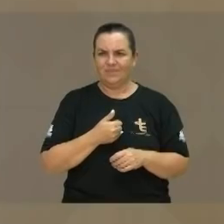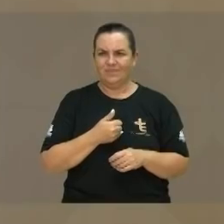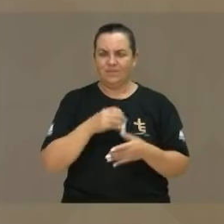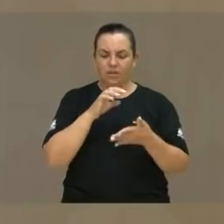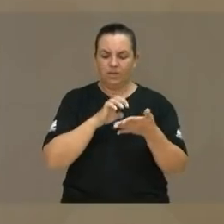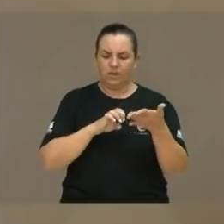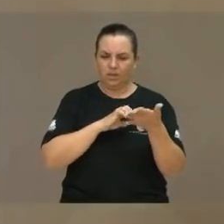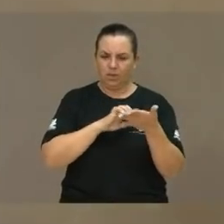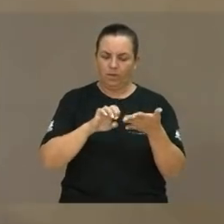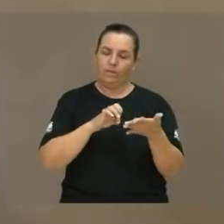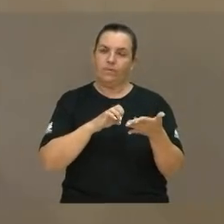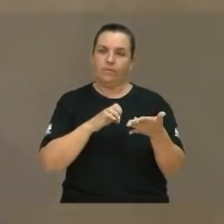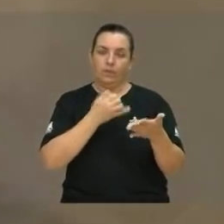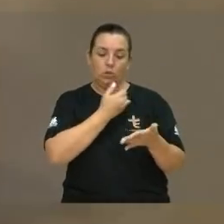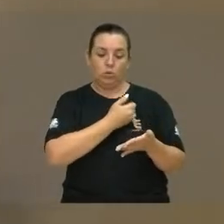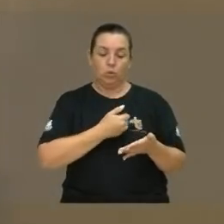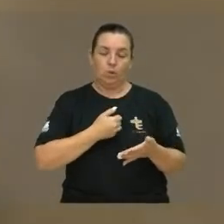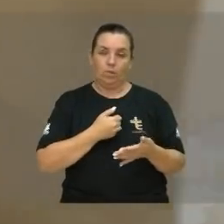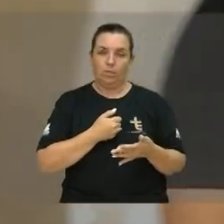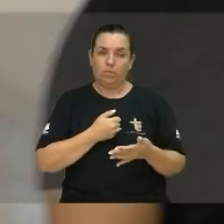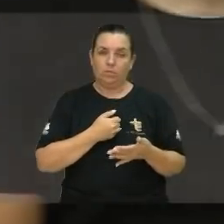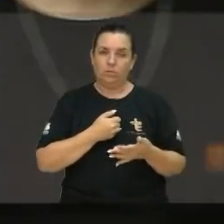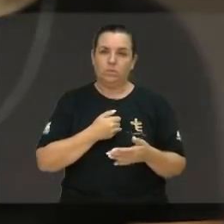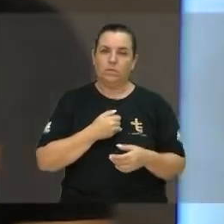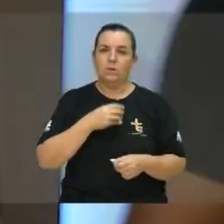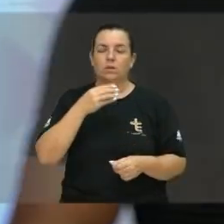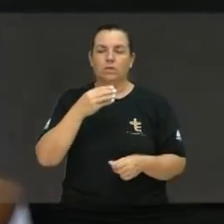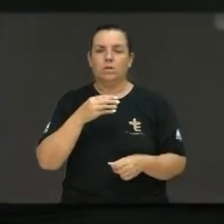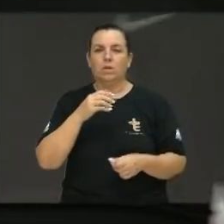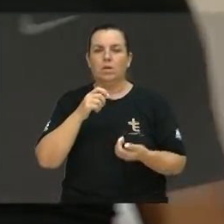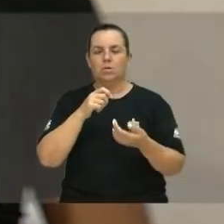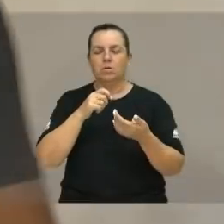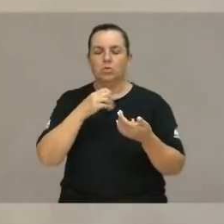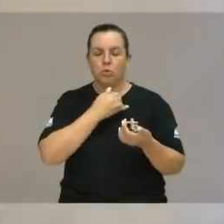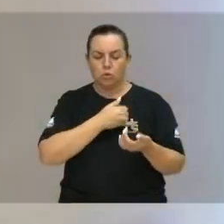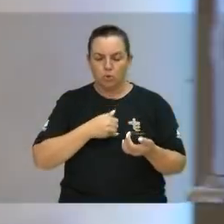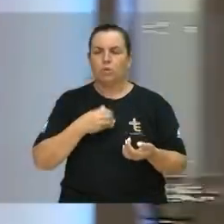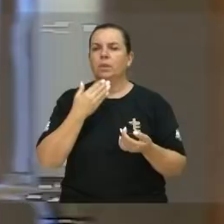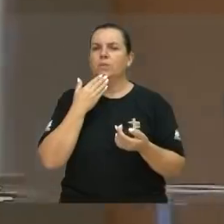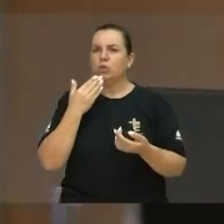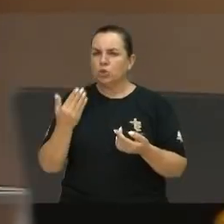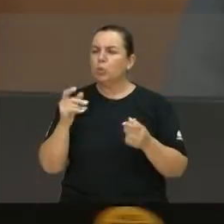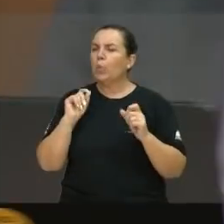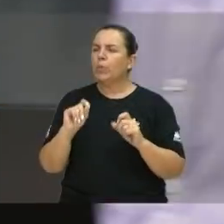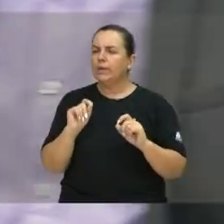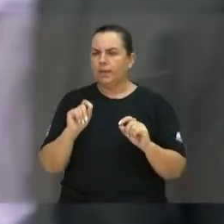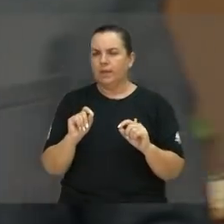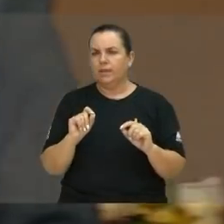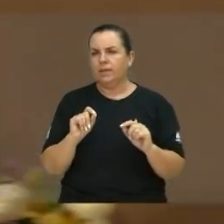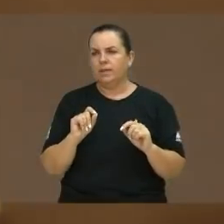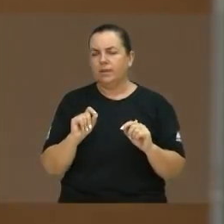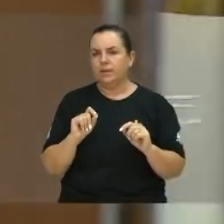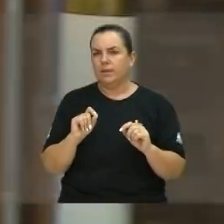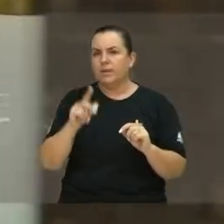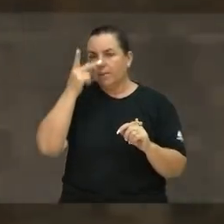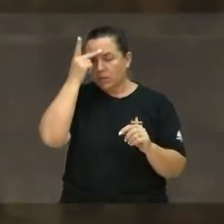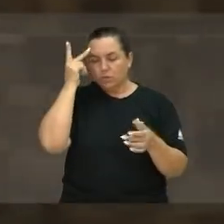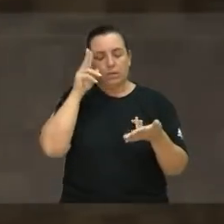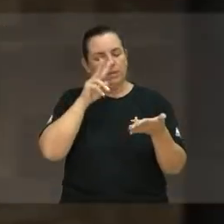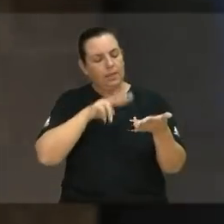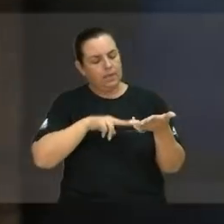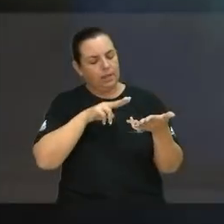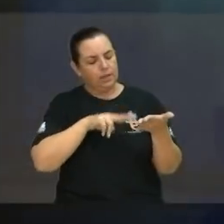evangelista está a pedir o evangelista está a pedir do seu